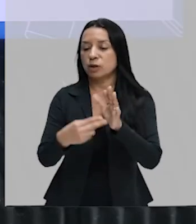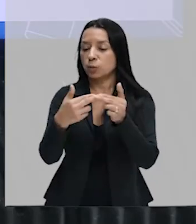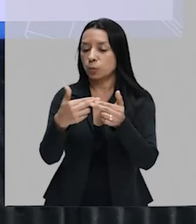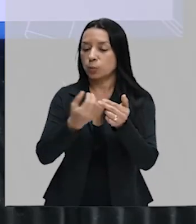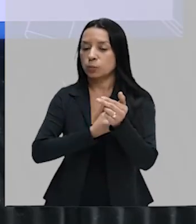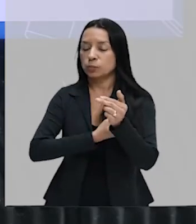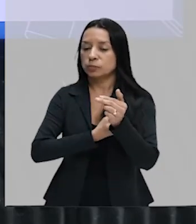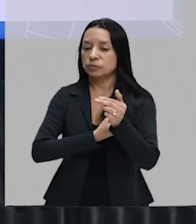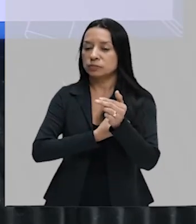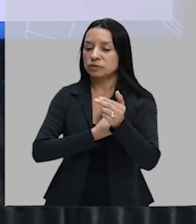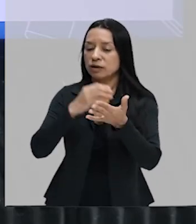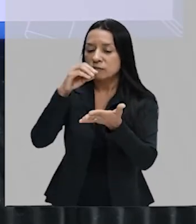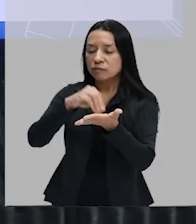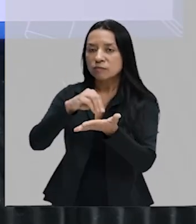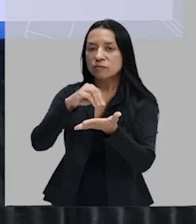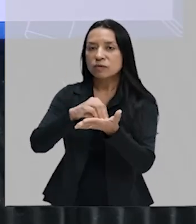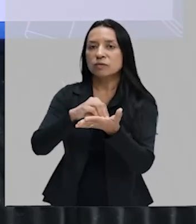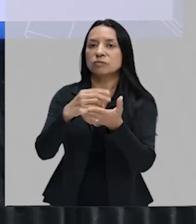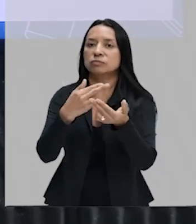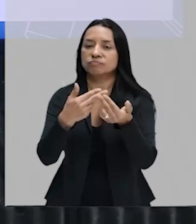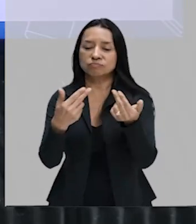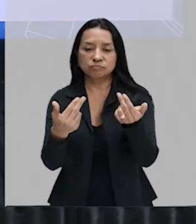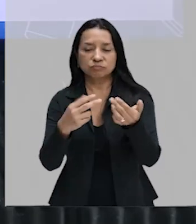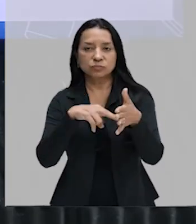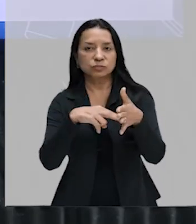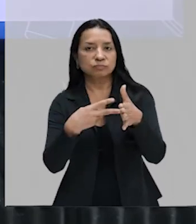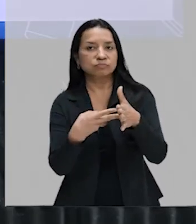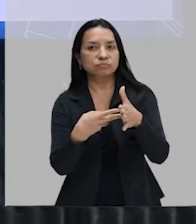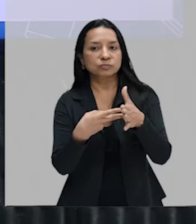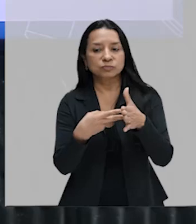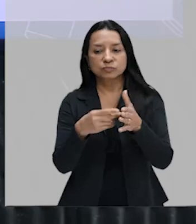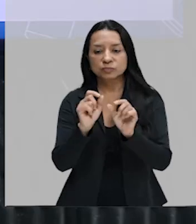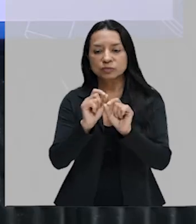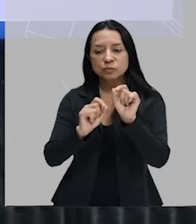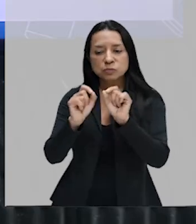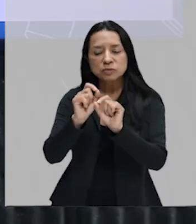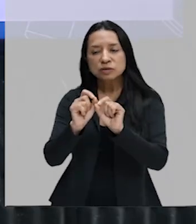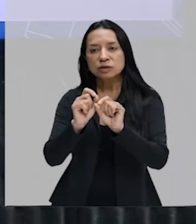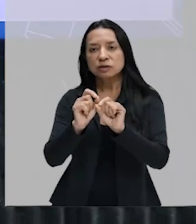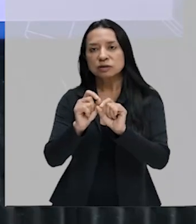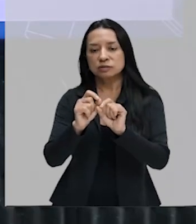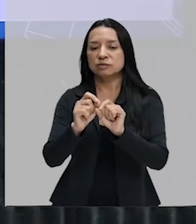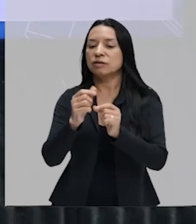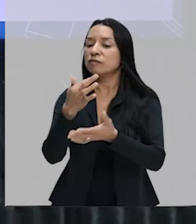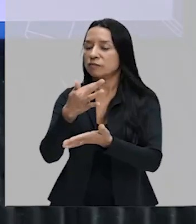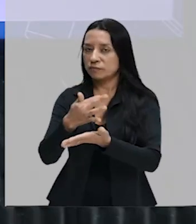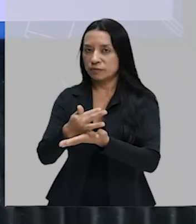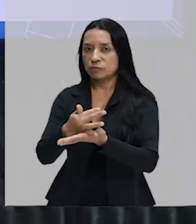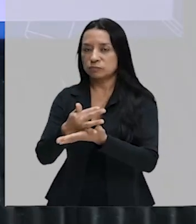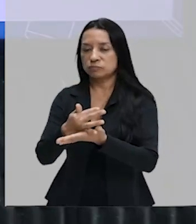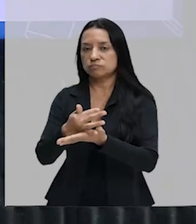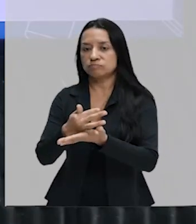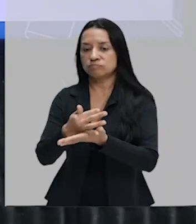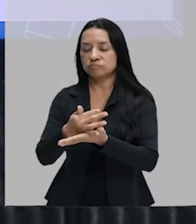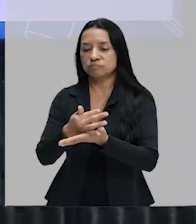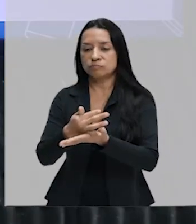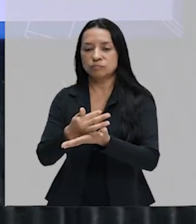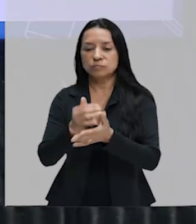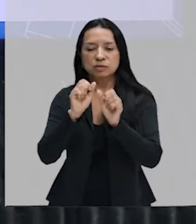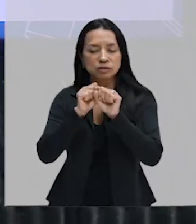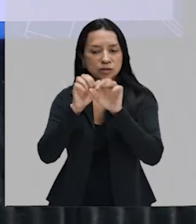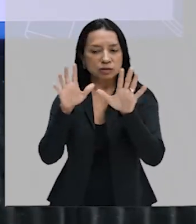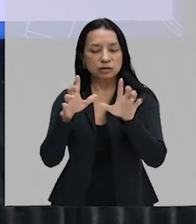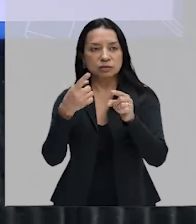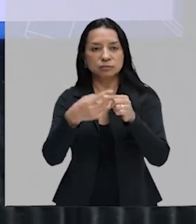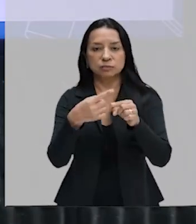significa ausência de elementos. Significa dizer que, para esse caso aqui, já vai ser falso, de cara, né? Por quê?